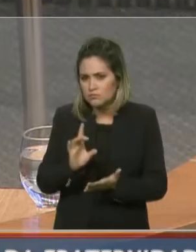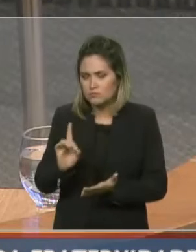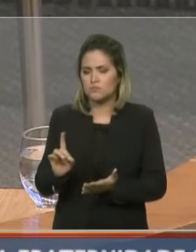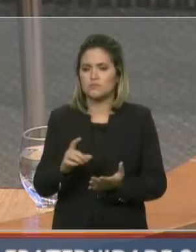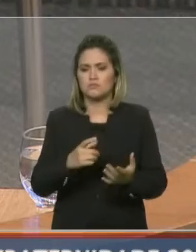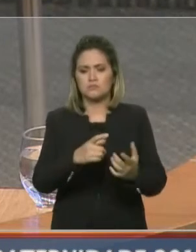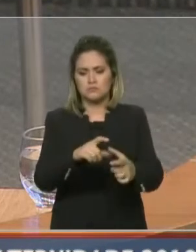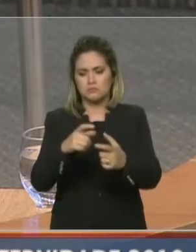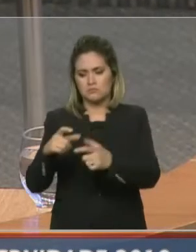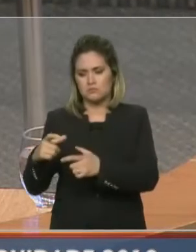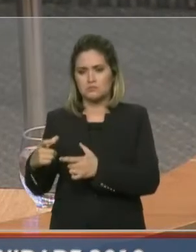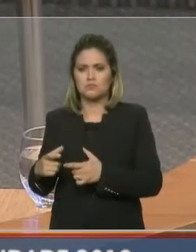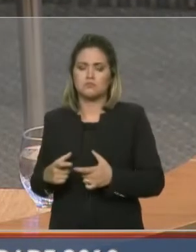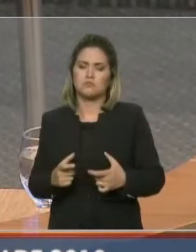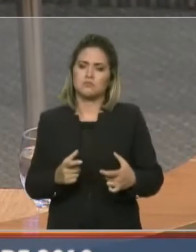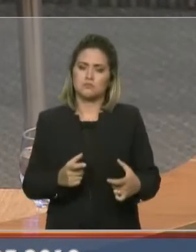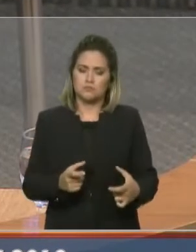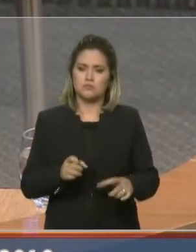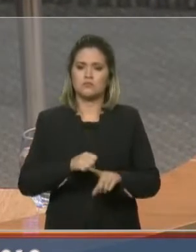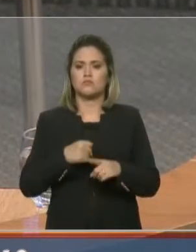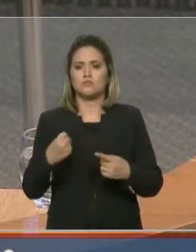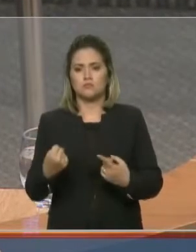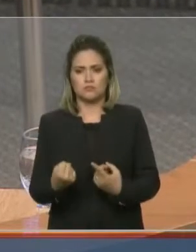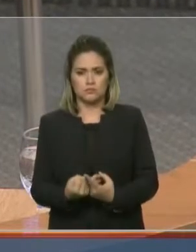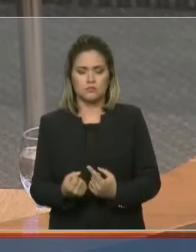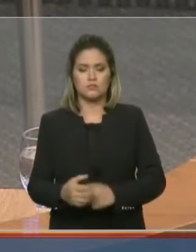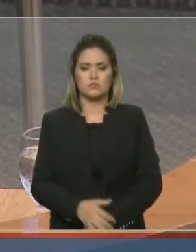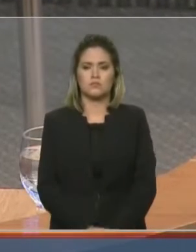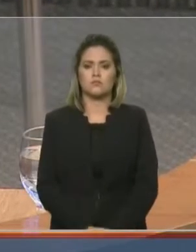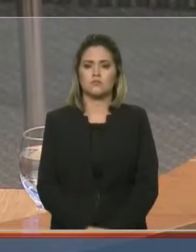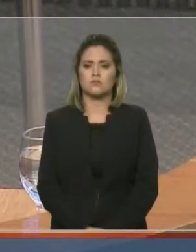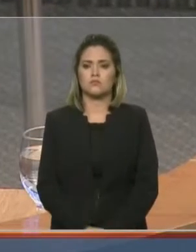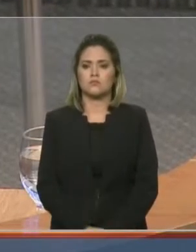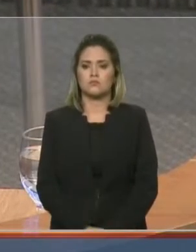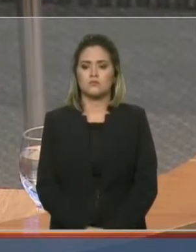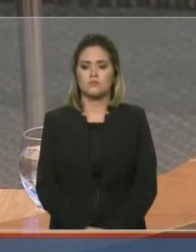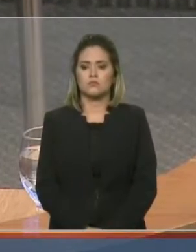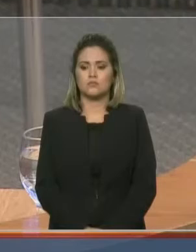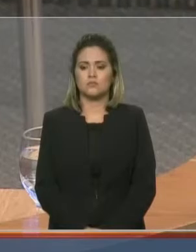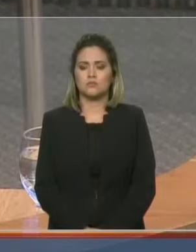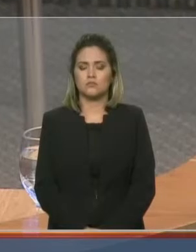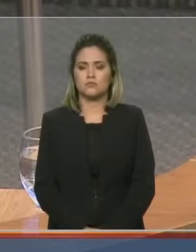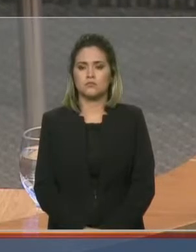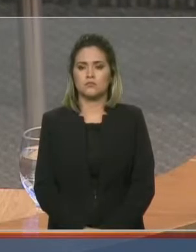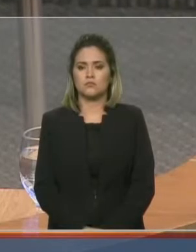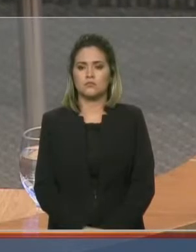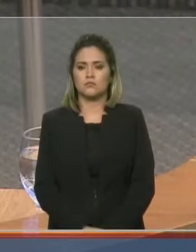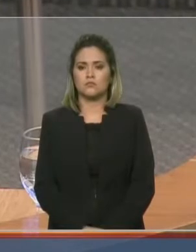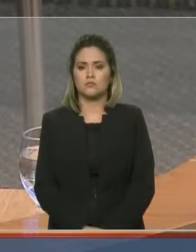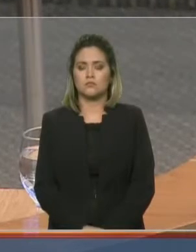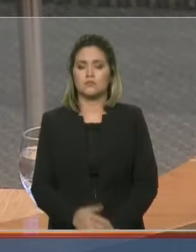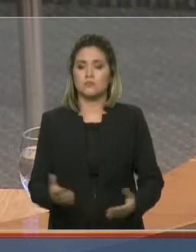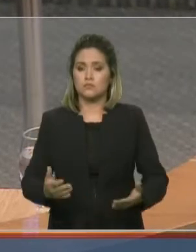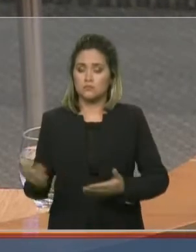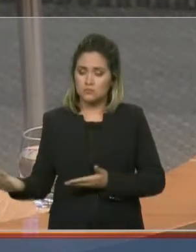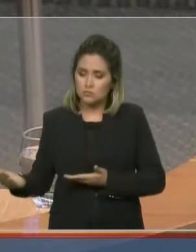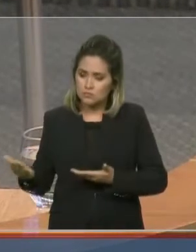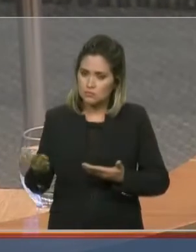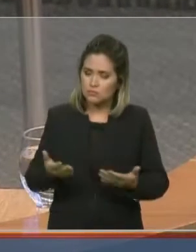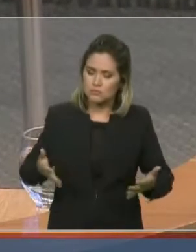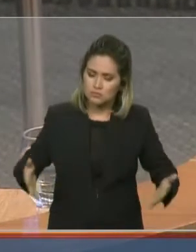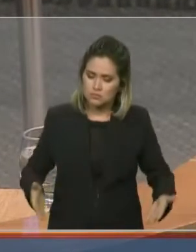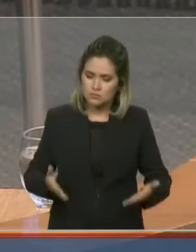diversos mecanismos dessa mesma sociedade e são chamados a promover organicamente o bem